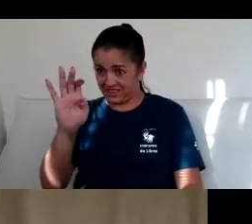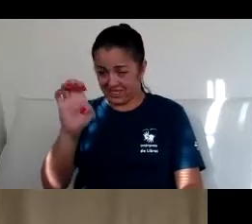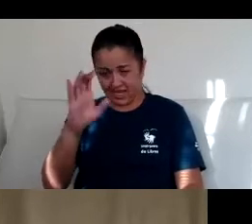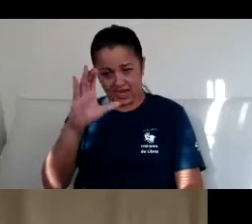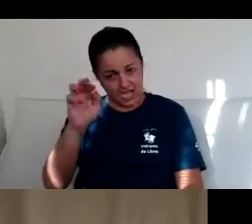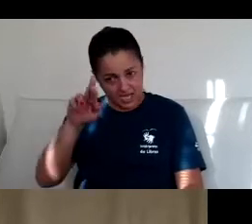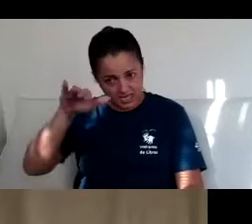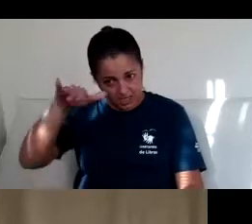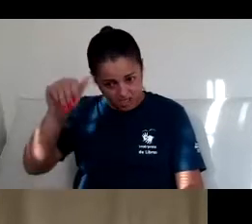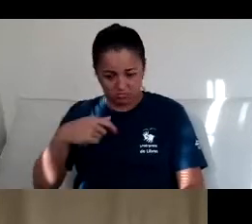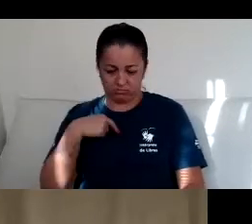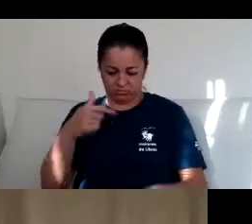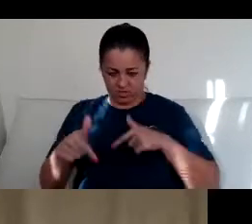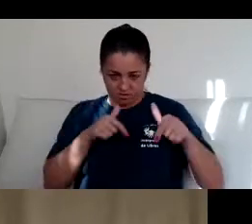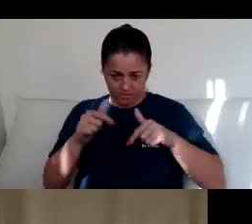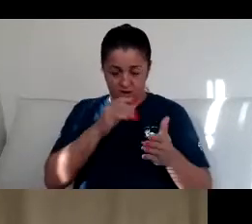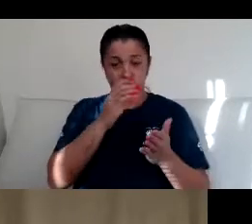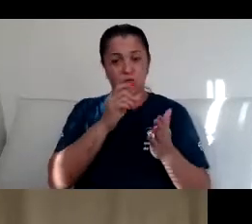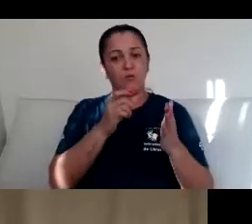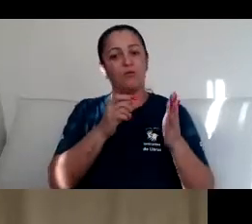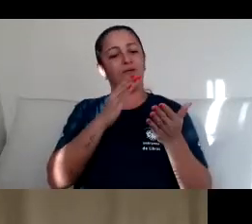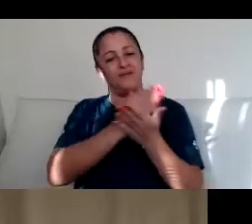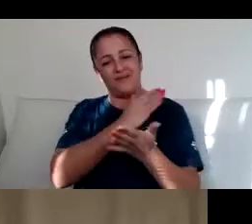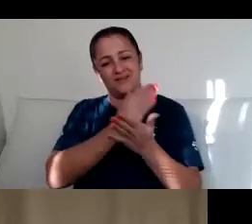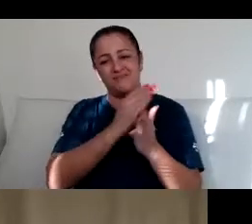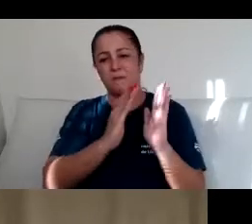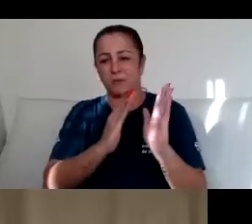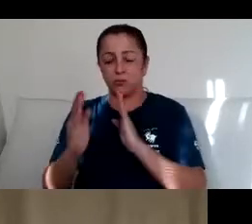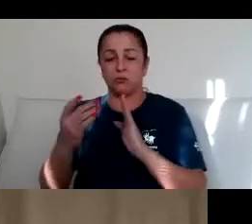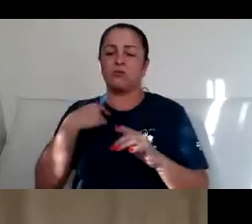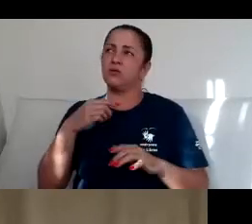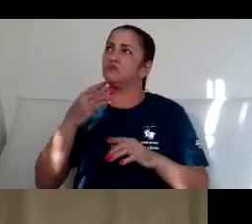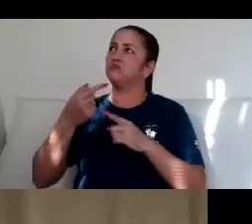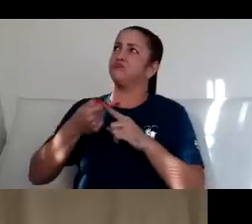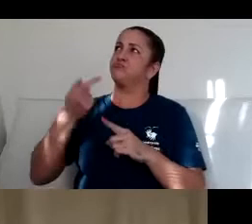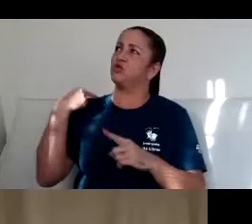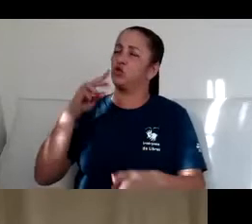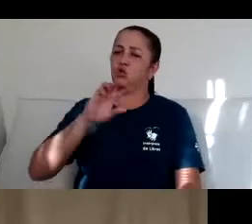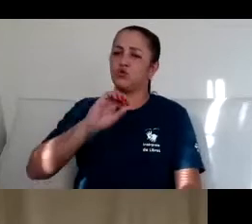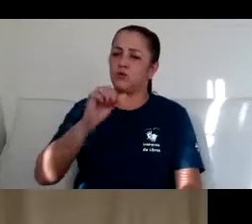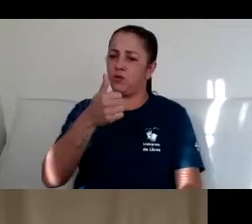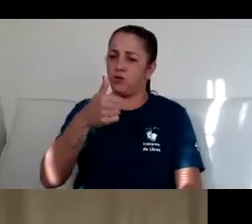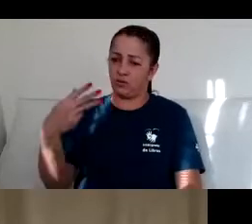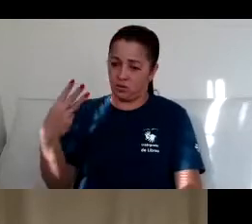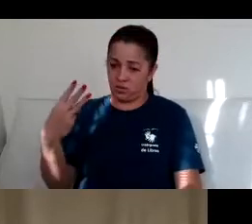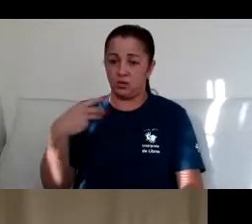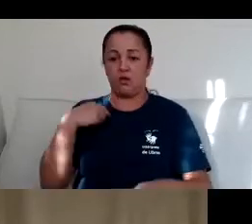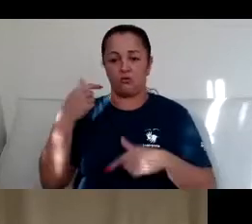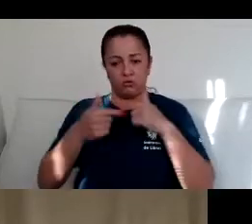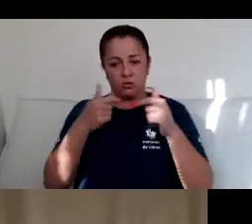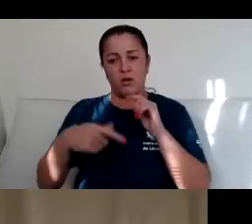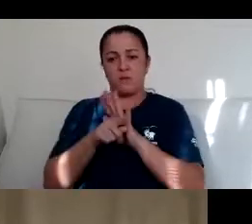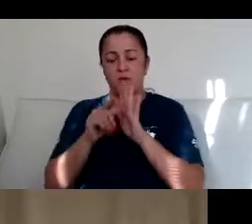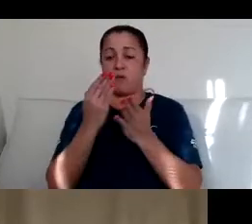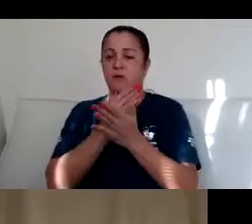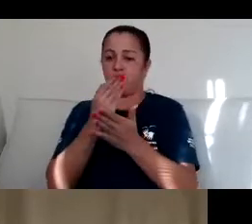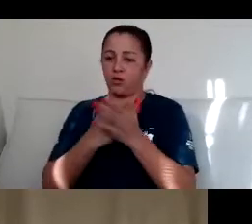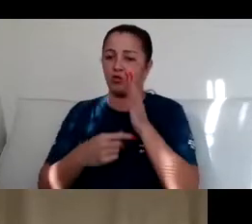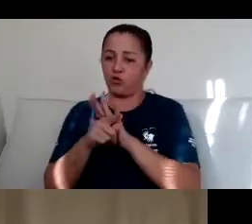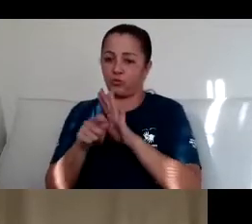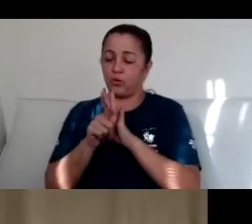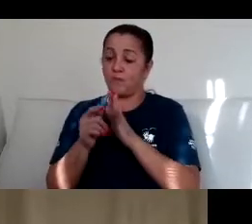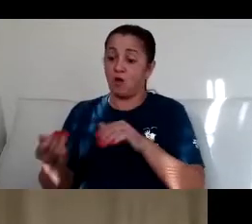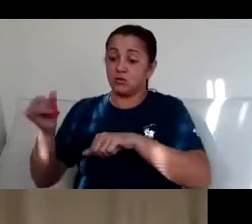em 2013 eu iniciei meu trabalho na biblioteca do recém-inaugurado Centro de Formação Cultural Cidade de